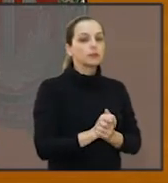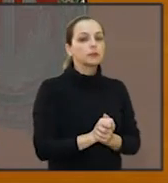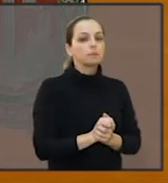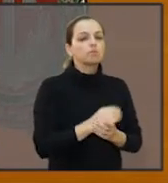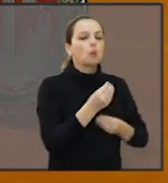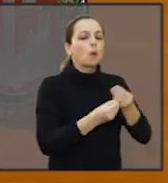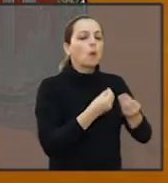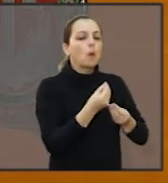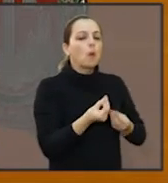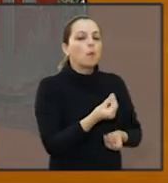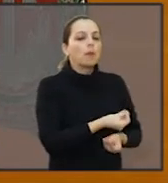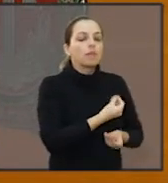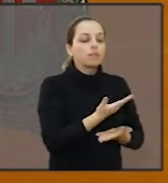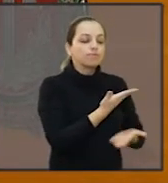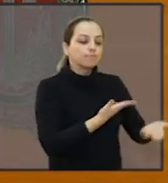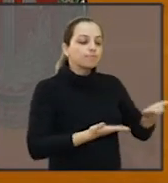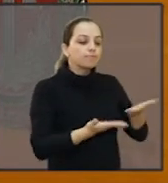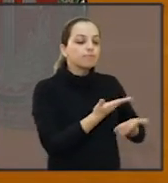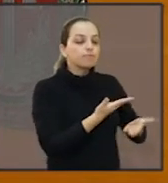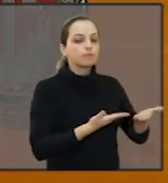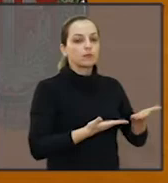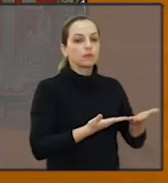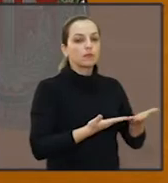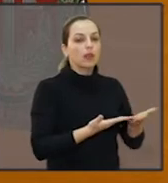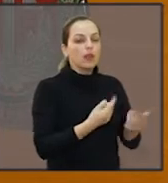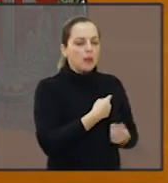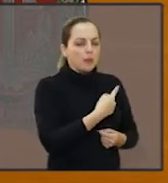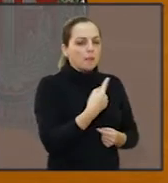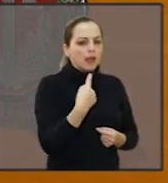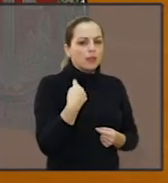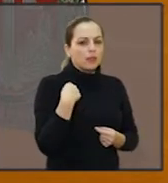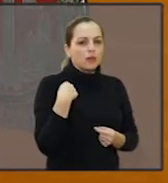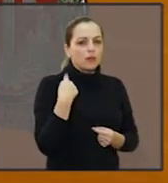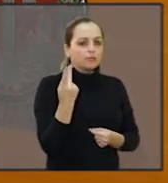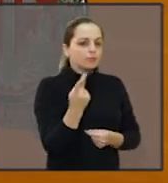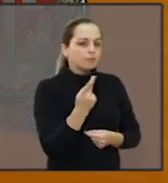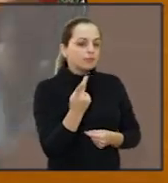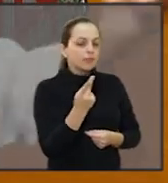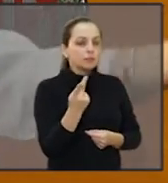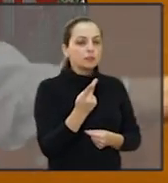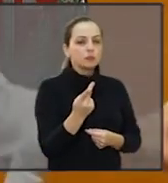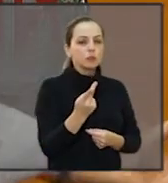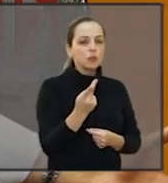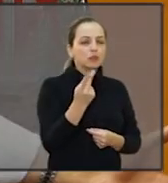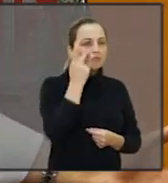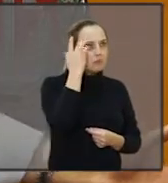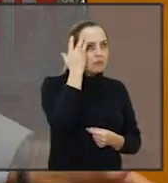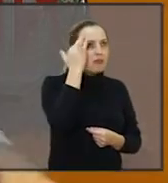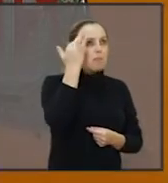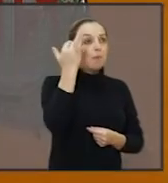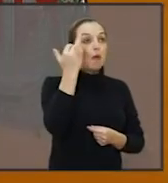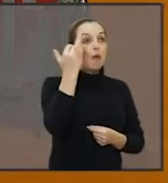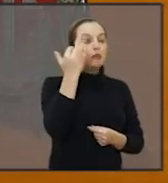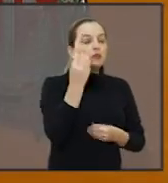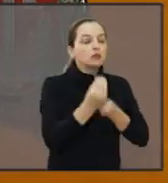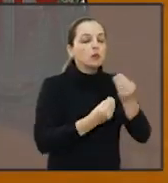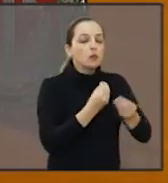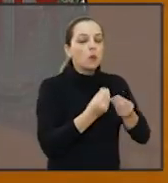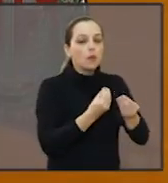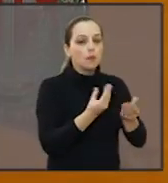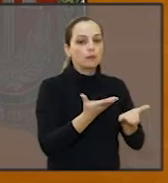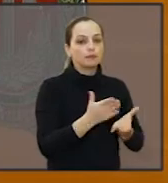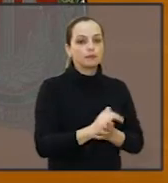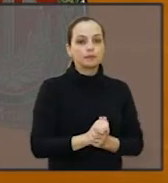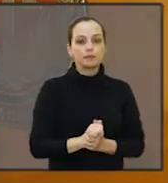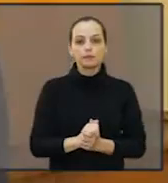essas duas no dia a dia? Porque pra gente aqui, elas são pessoas de outro planeta. Mas não é bem assim, né?